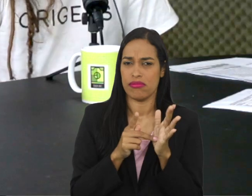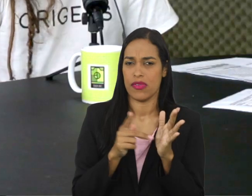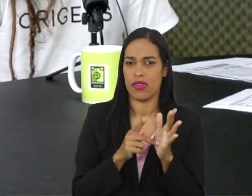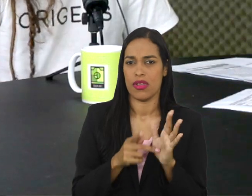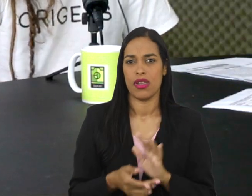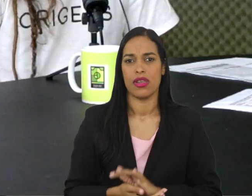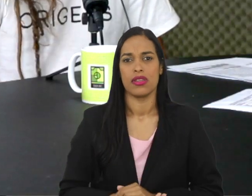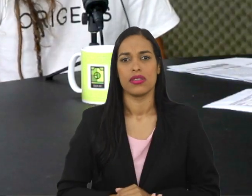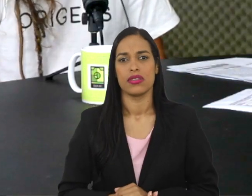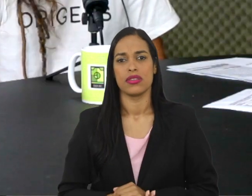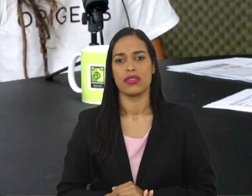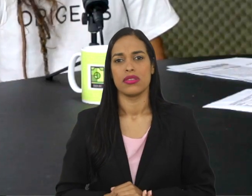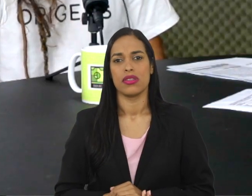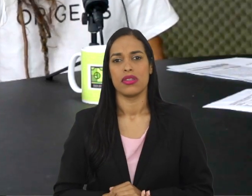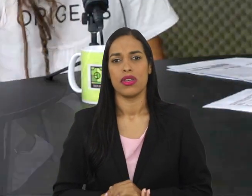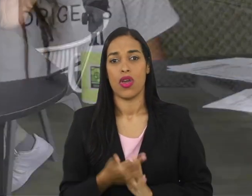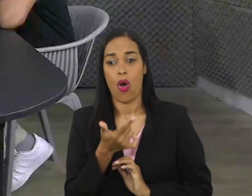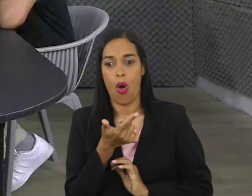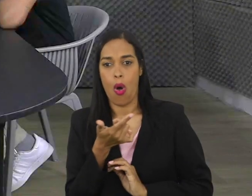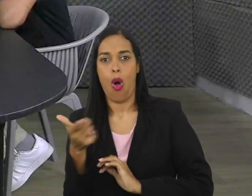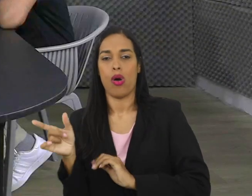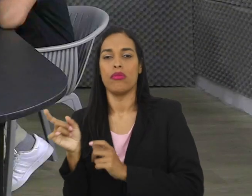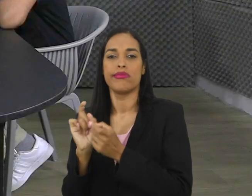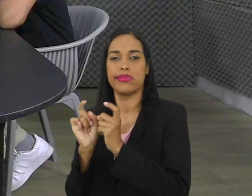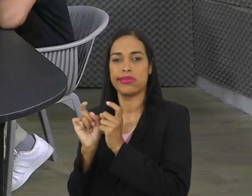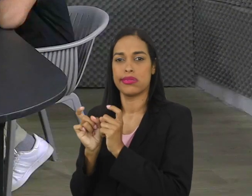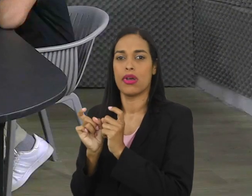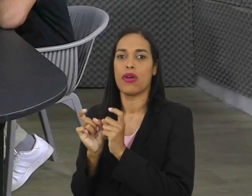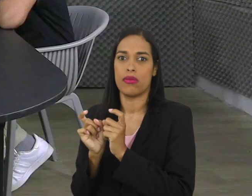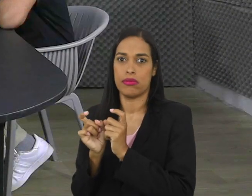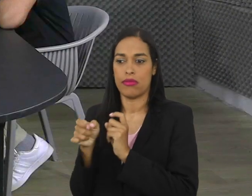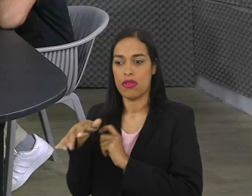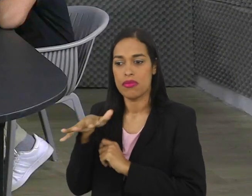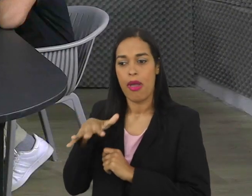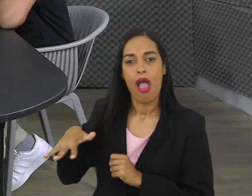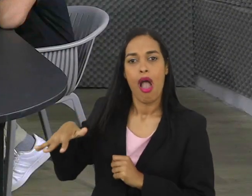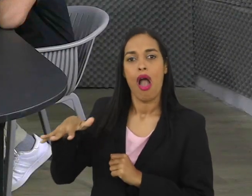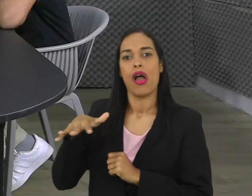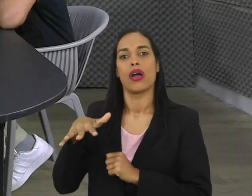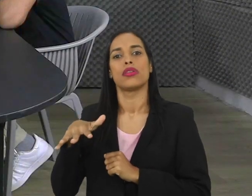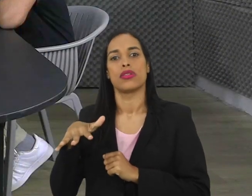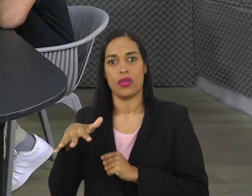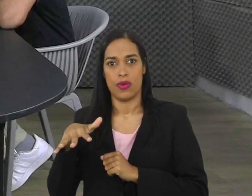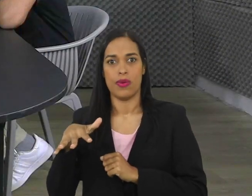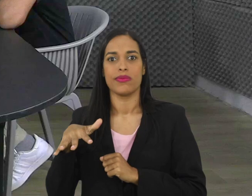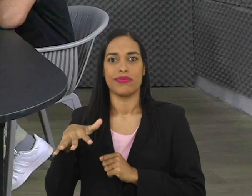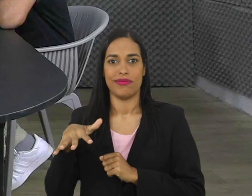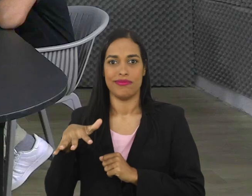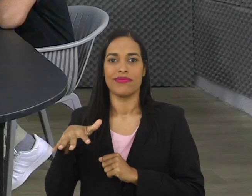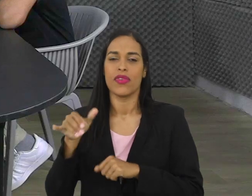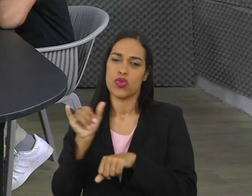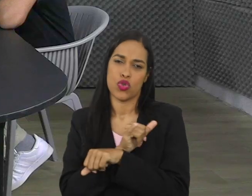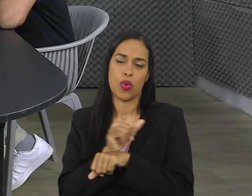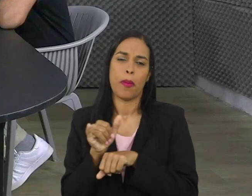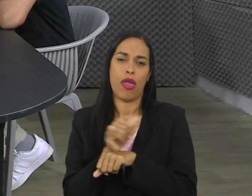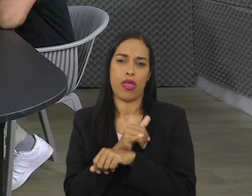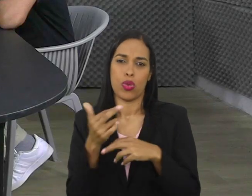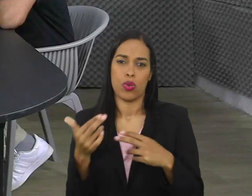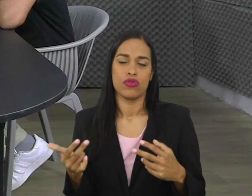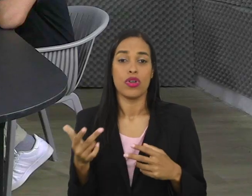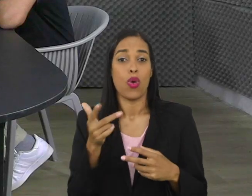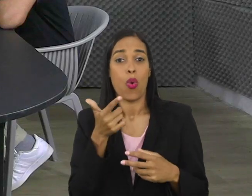ali. Claro. Não, a discussão é totalmente outra, né? A discussão é esse nicho de mercado que os instrumentos artesanais, eles